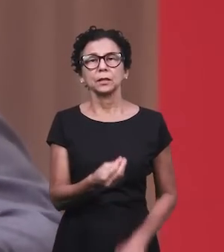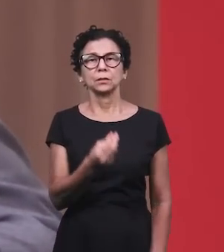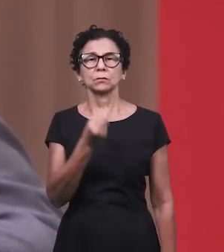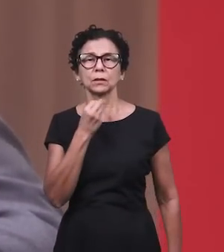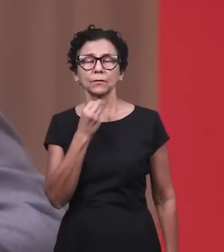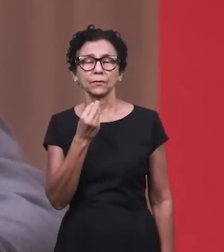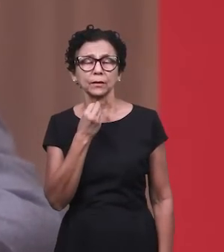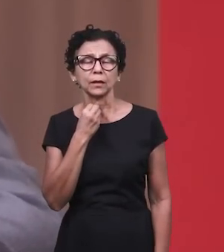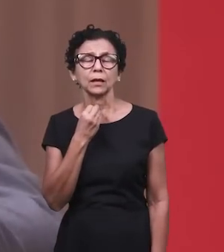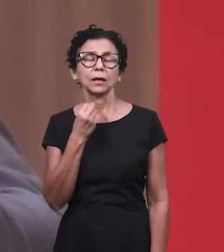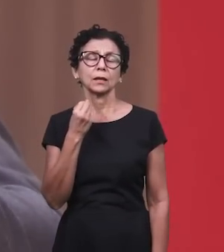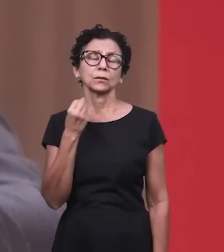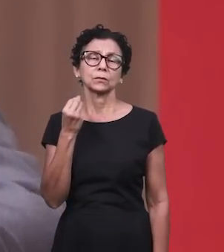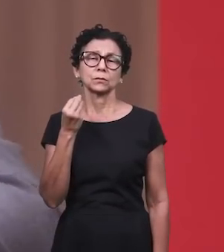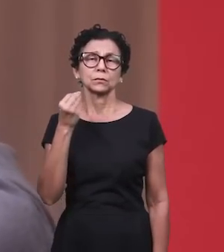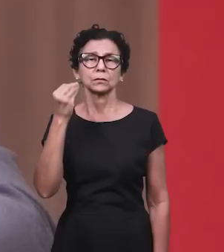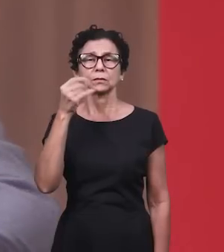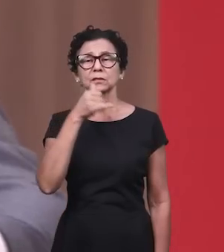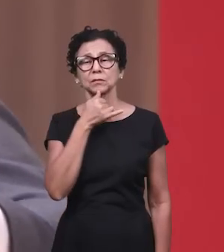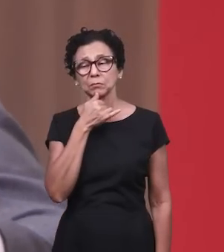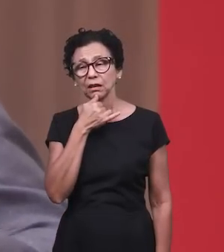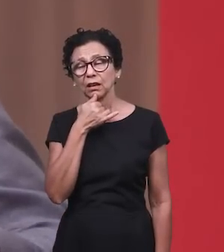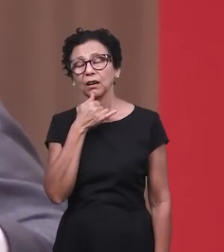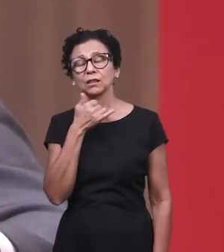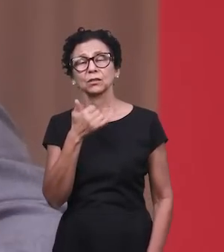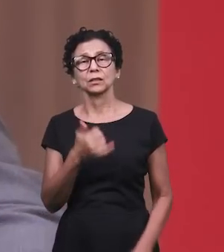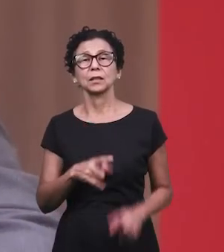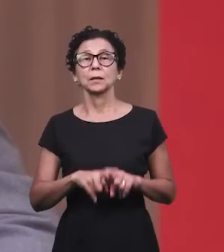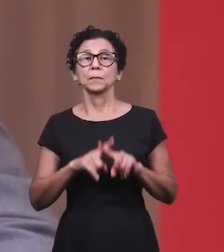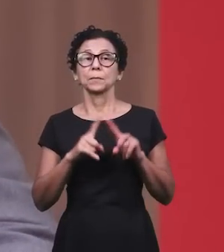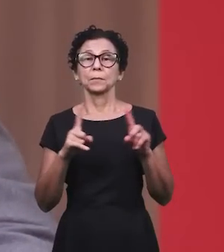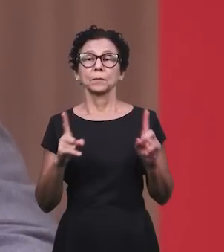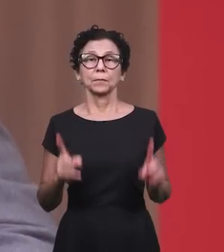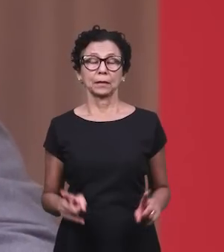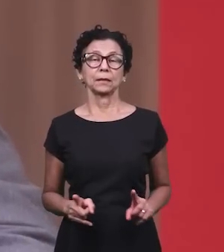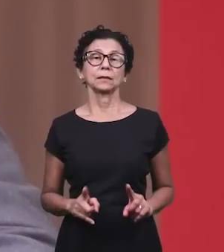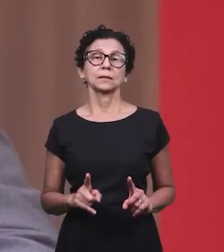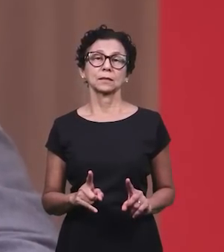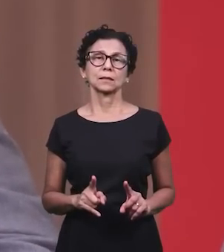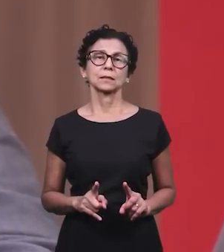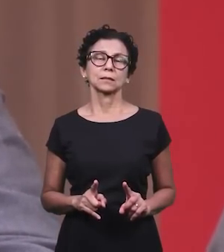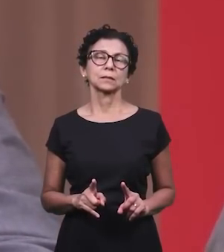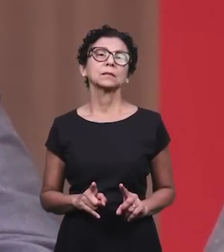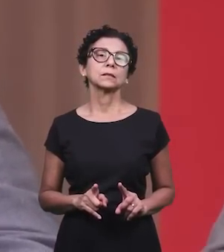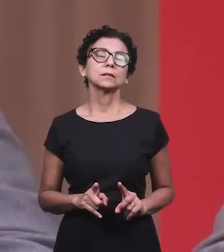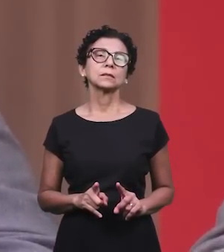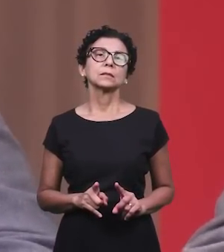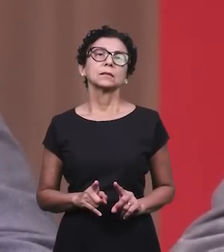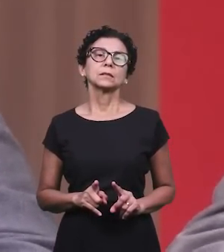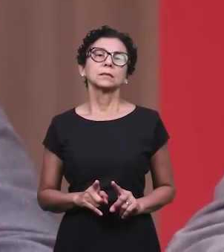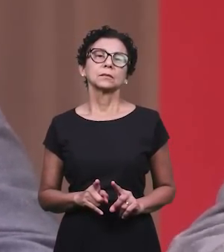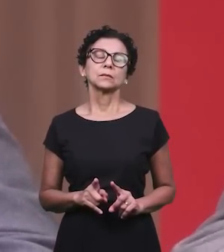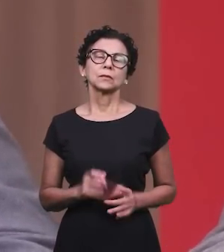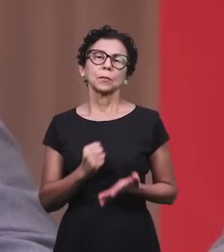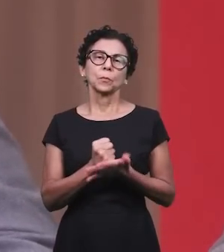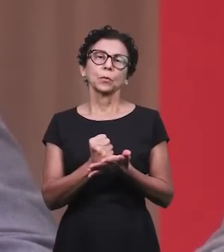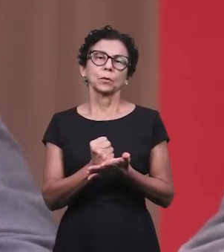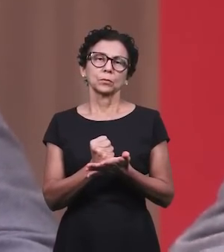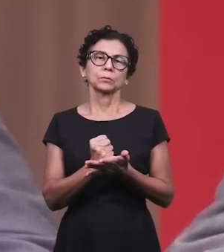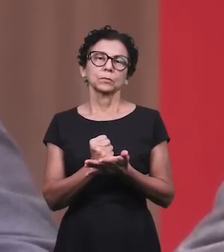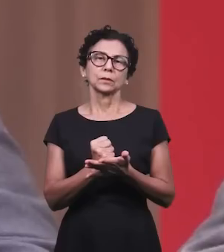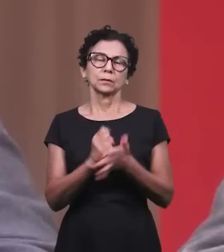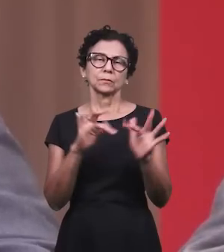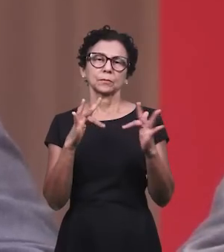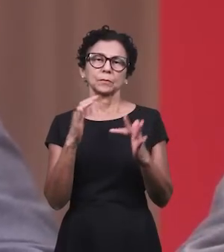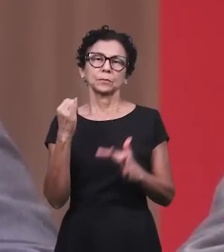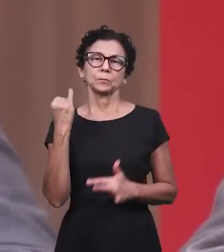física, é claro, mas o foco principal aqui, nós estamos falando de vida espiritual, que é o mais importante. E